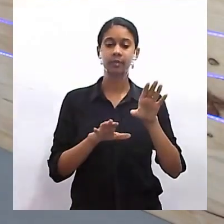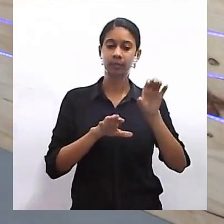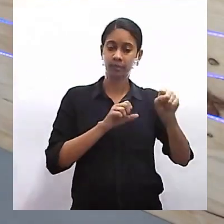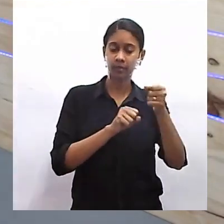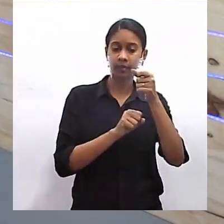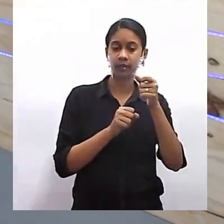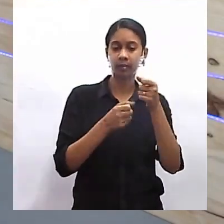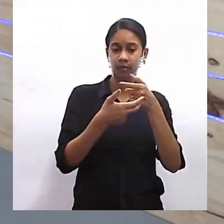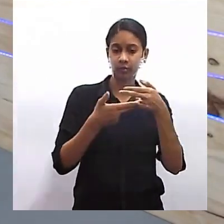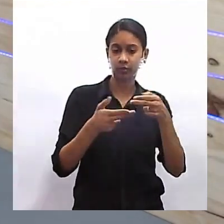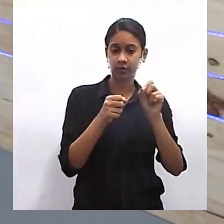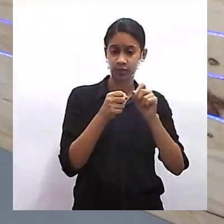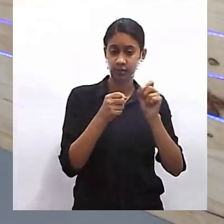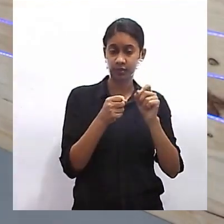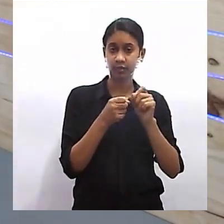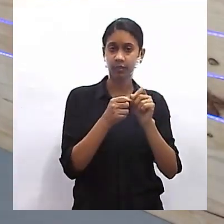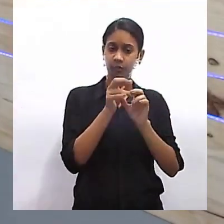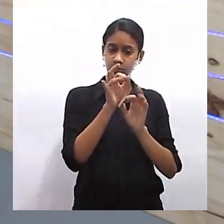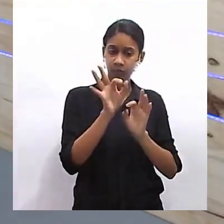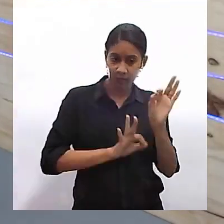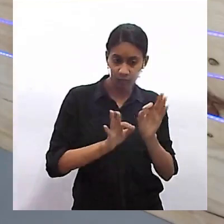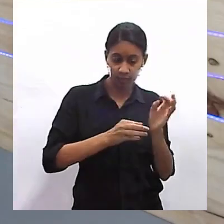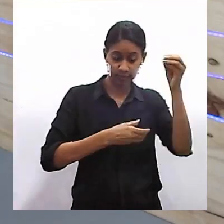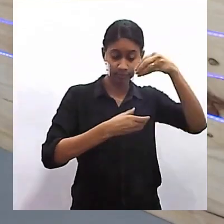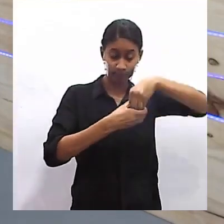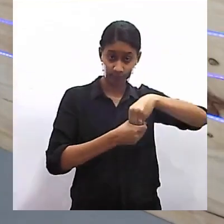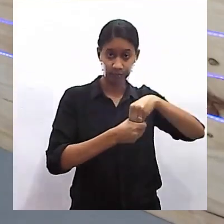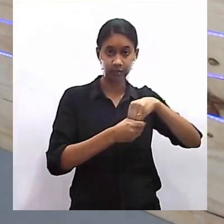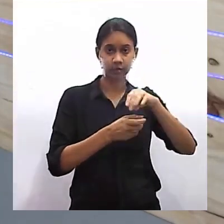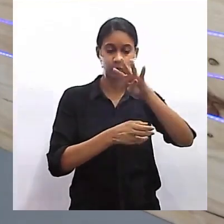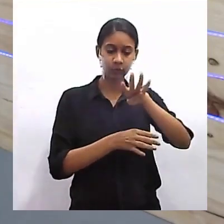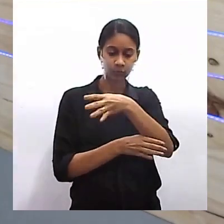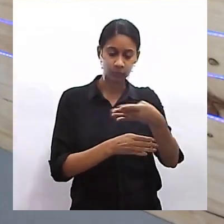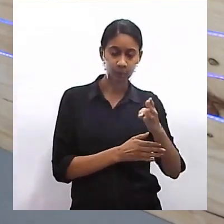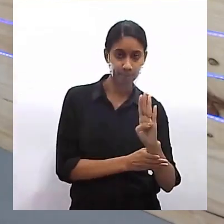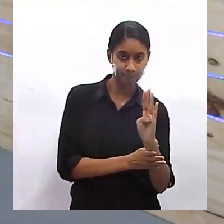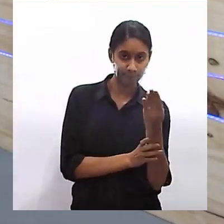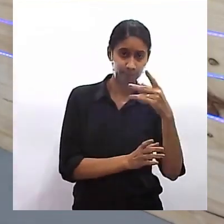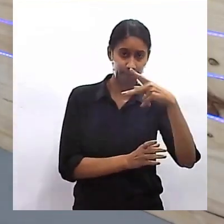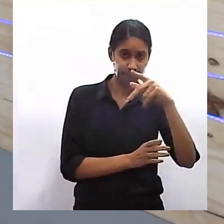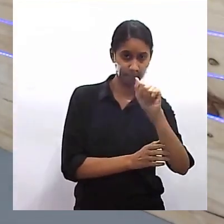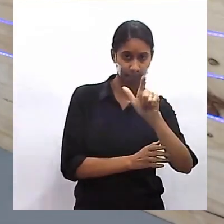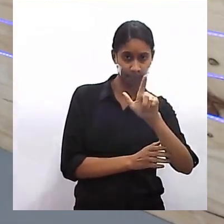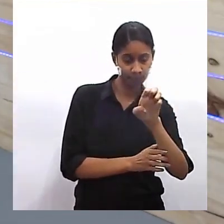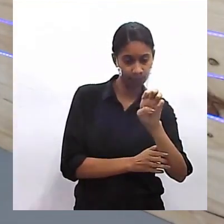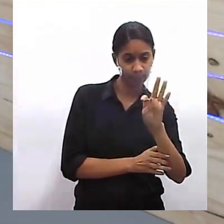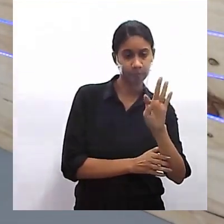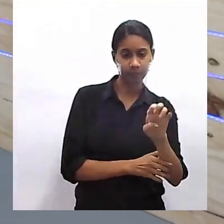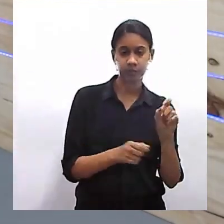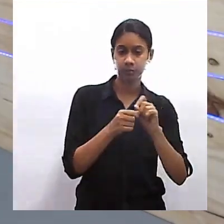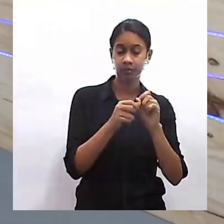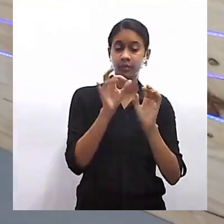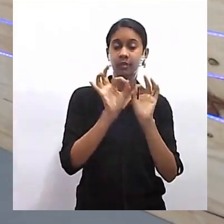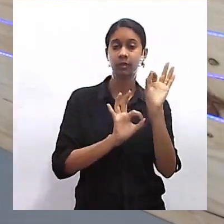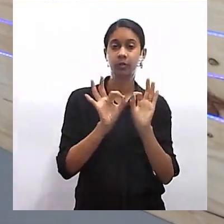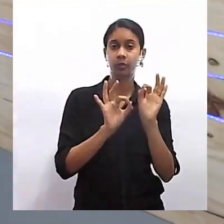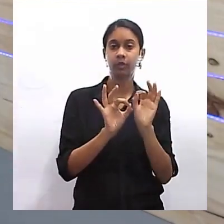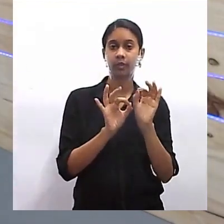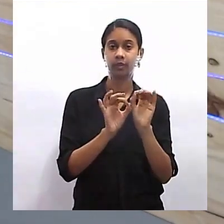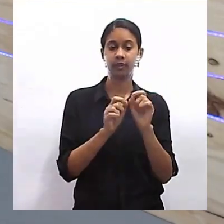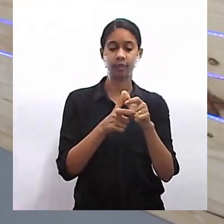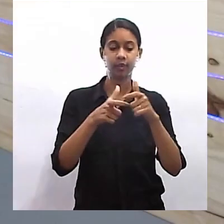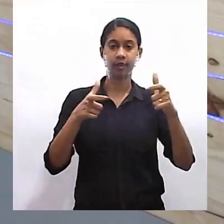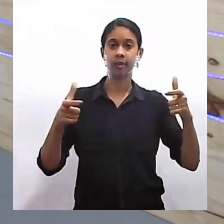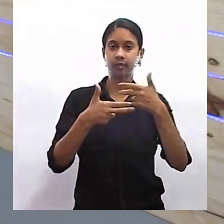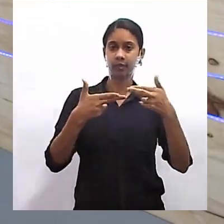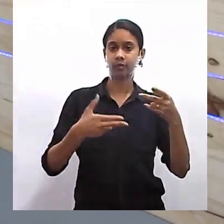e bate essas caixas dentro de um pallet e coloca de forma manual dentro do veículo. Para quê? Para aumentar a quantidade de